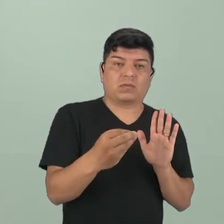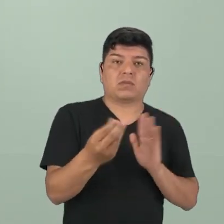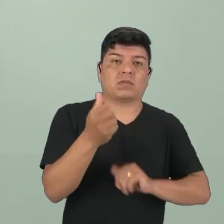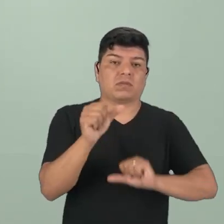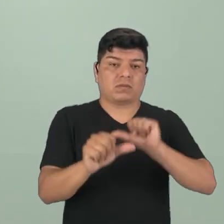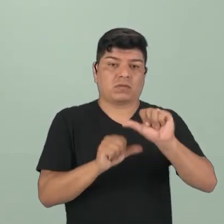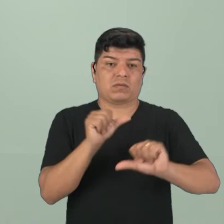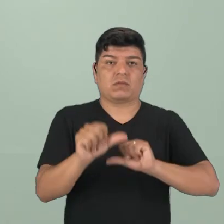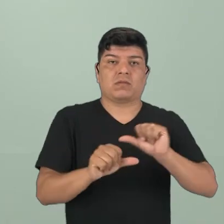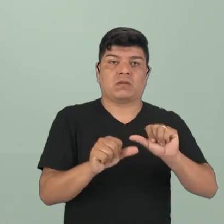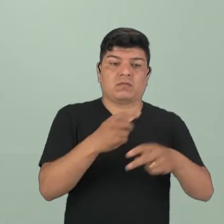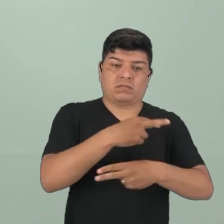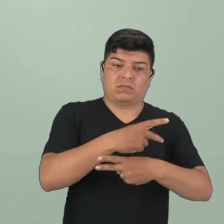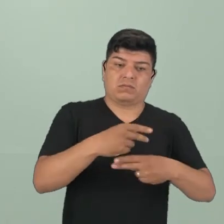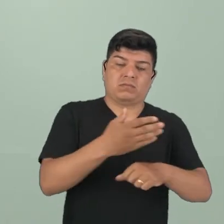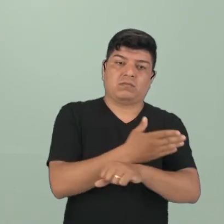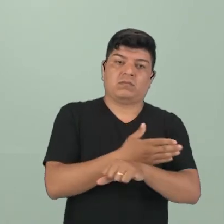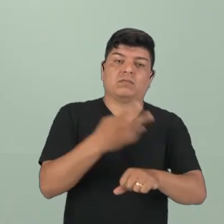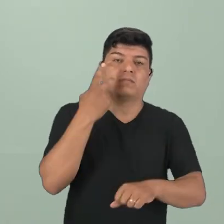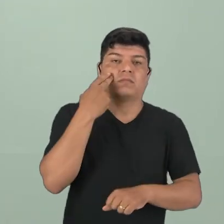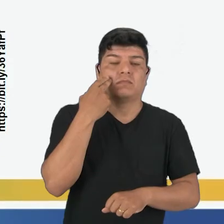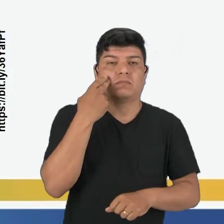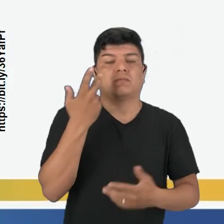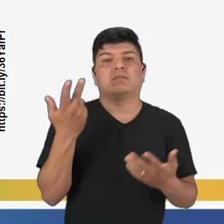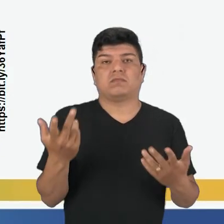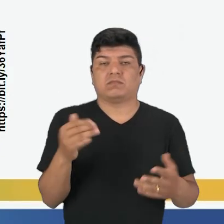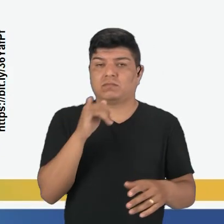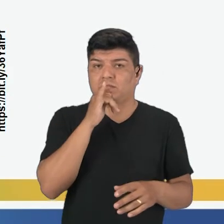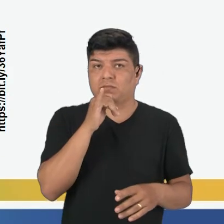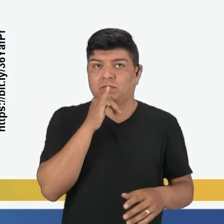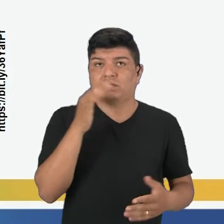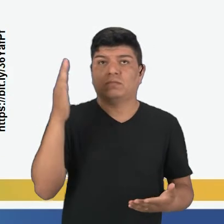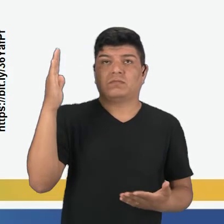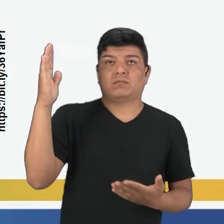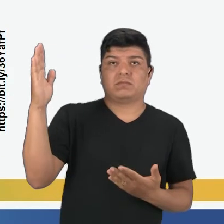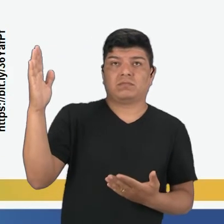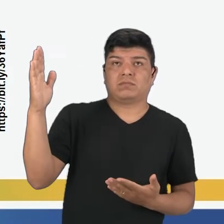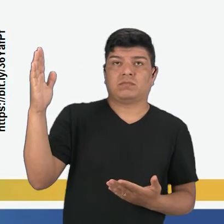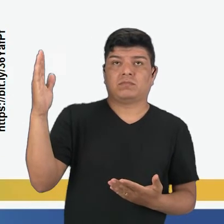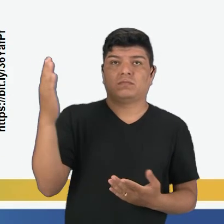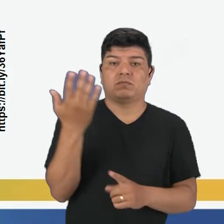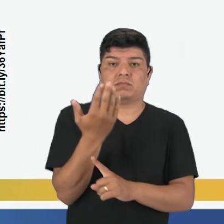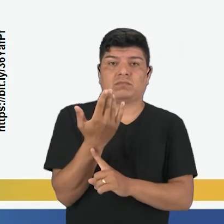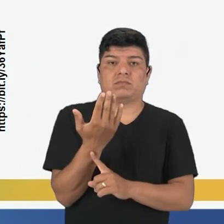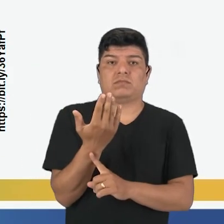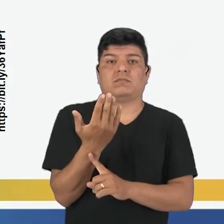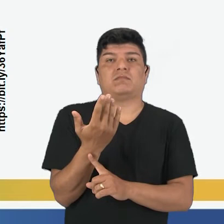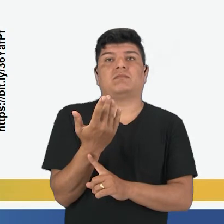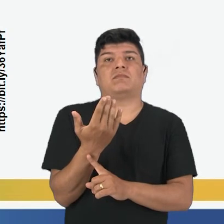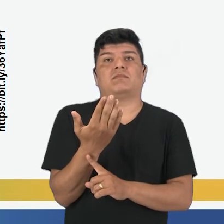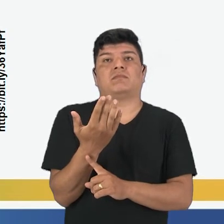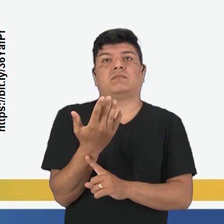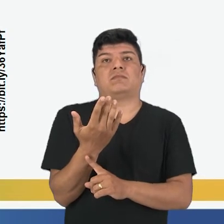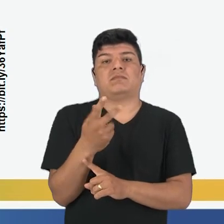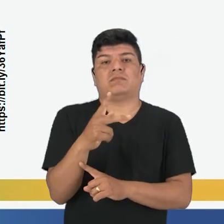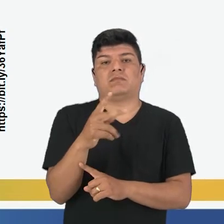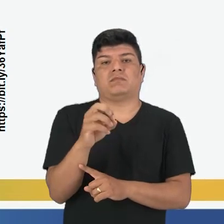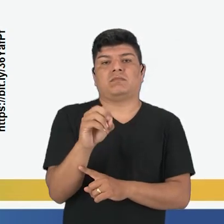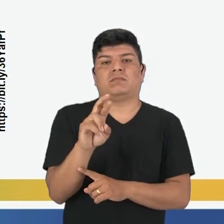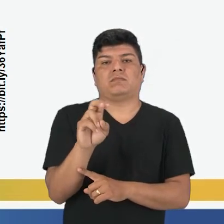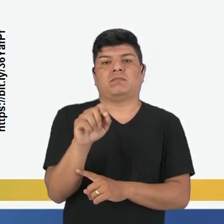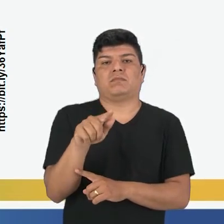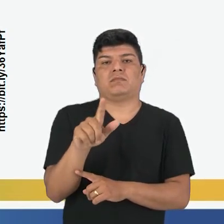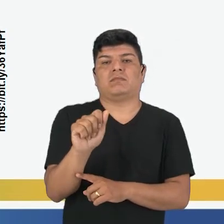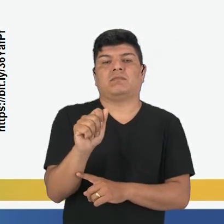transforma objetos comuns em incomuns. Ali, inclusive, a gente botou ali um símbolo de uma poronga, né? De